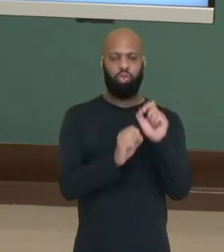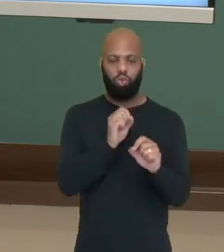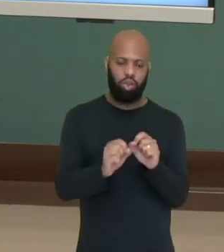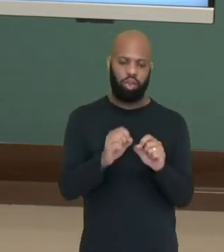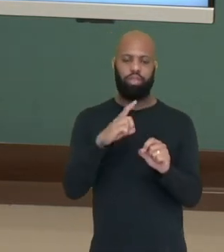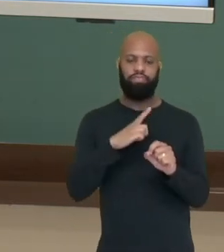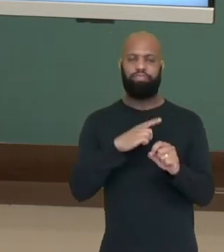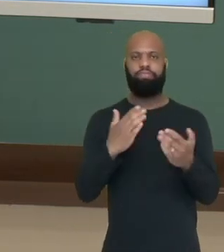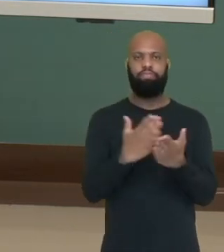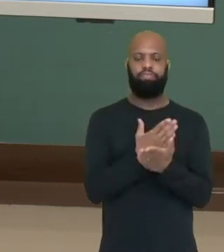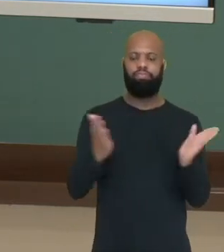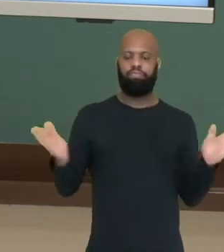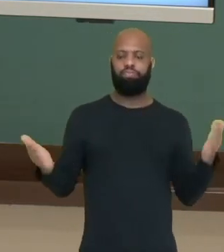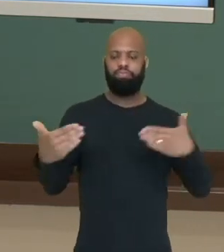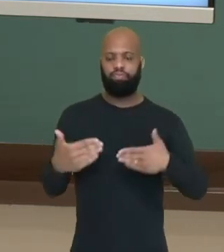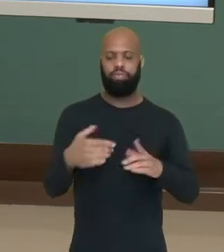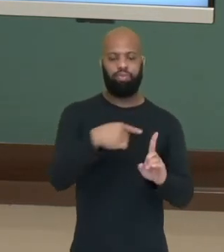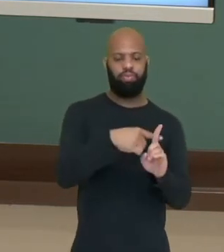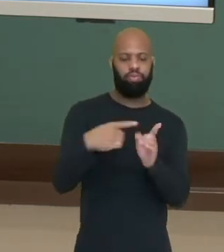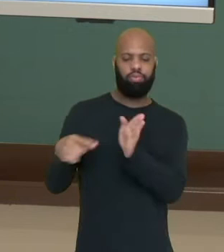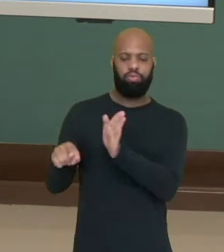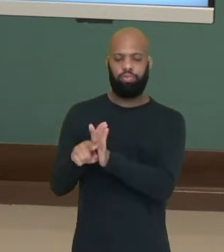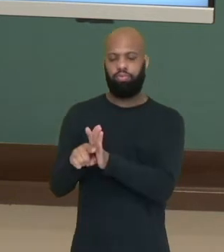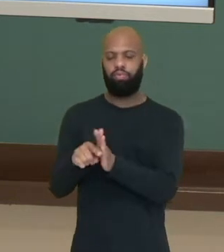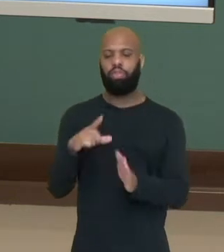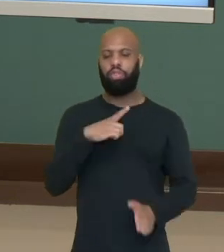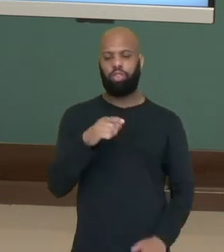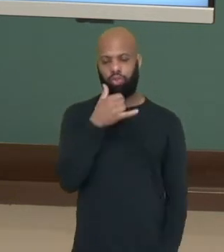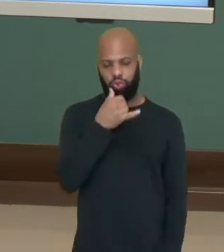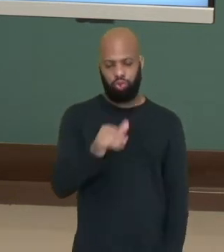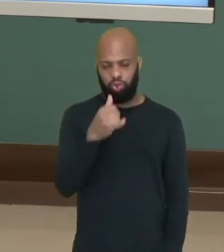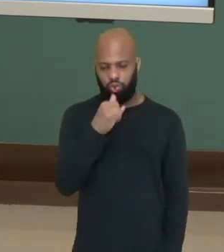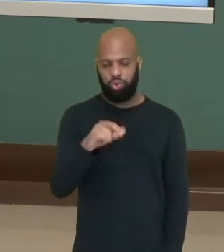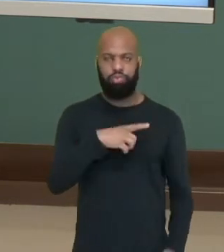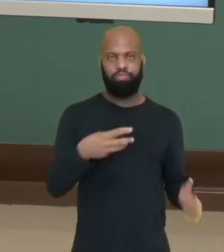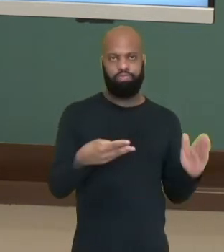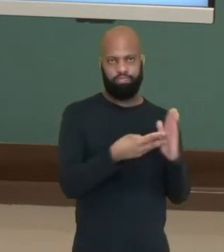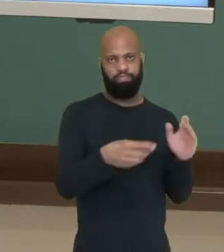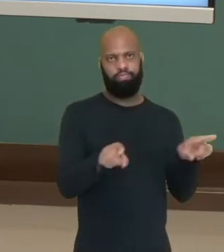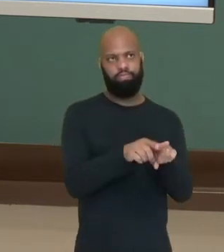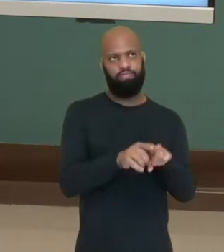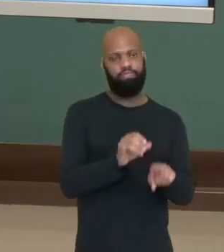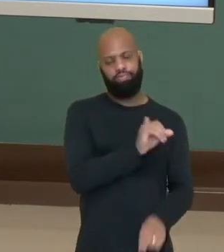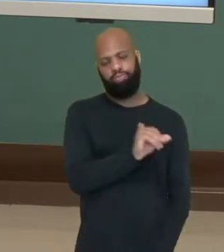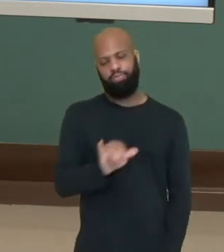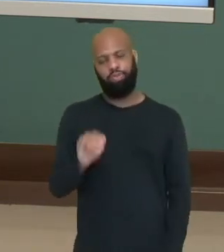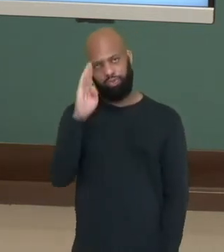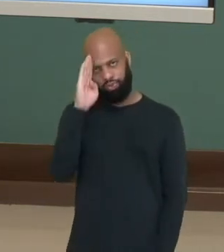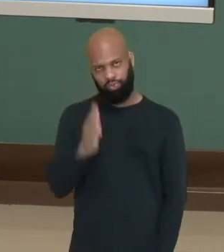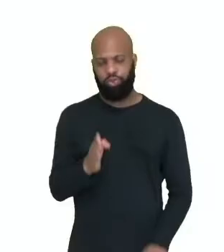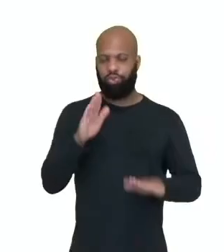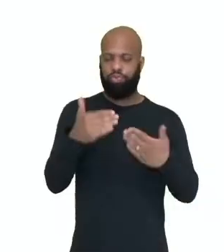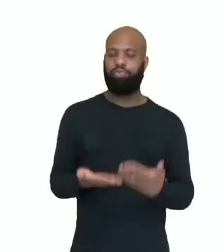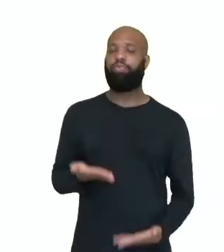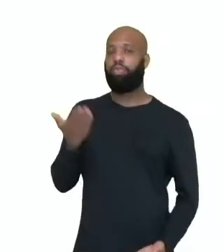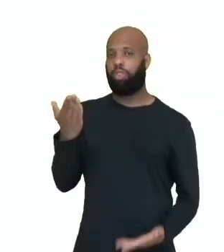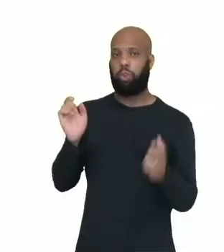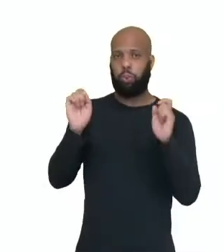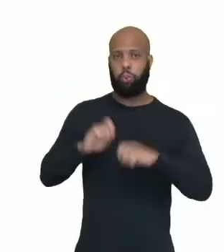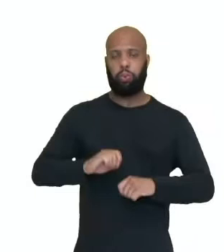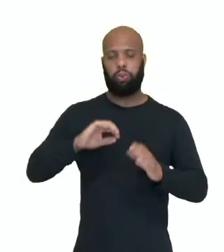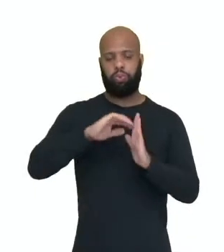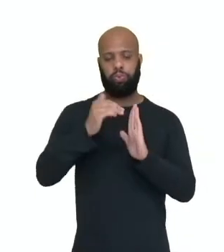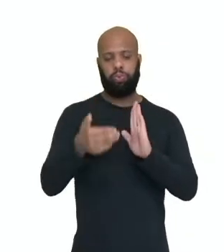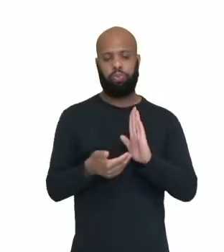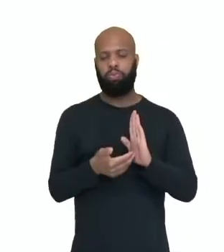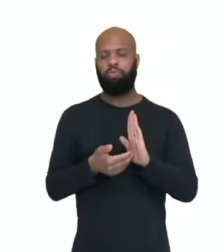pilha, uma bateria ou equipamento ligado direto na tomada na corrente elétrica. A eletrólise pode acontecer de